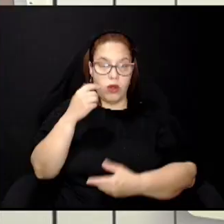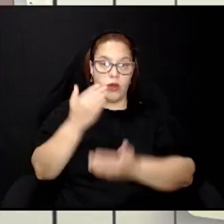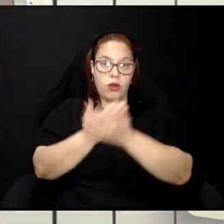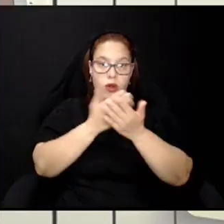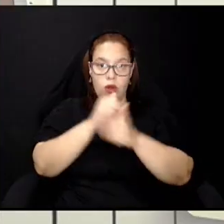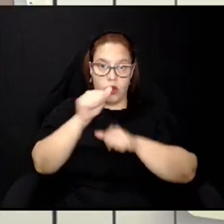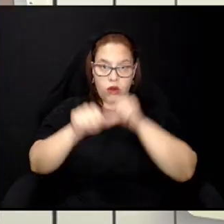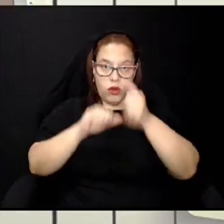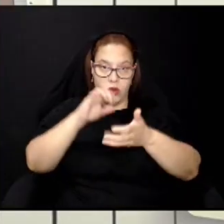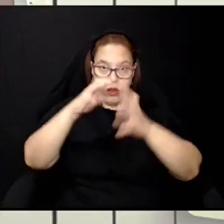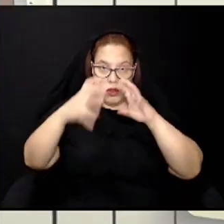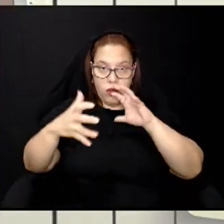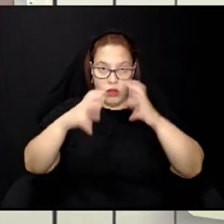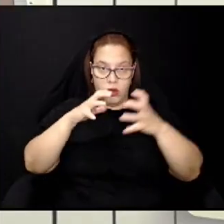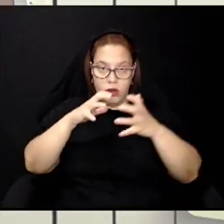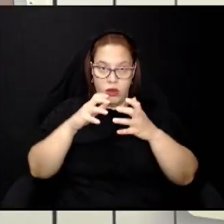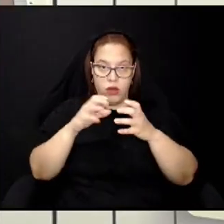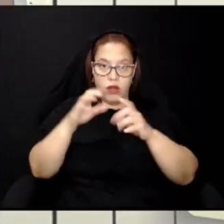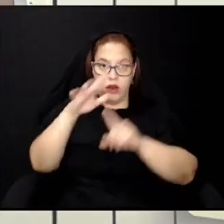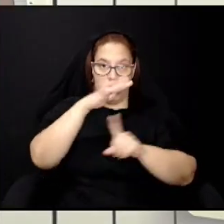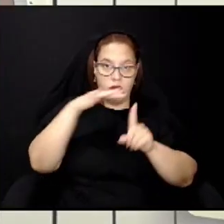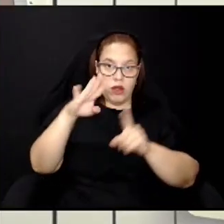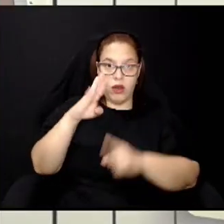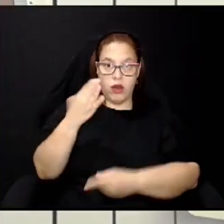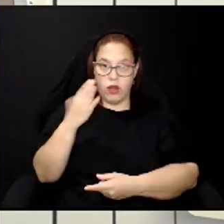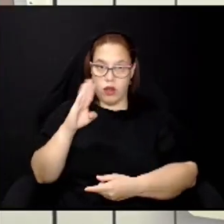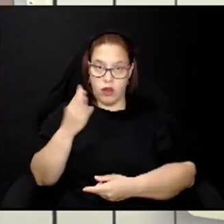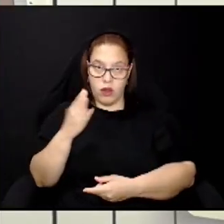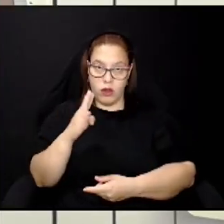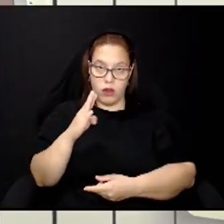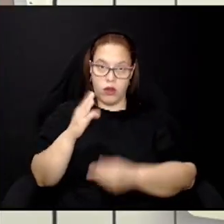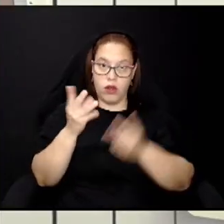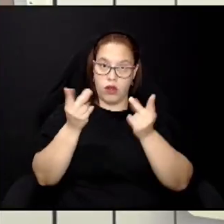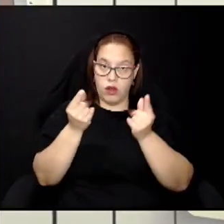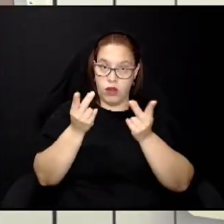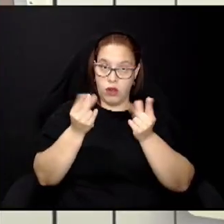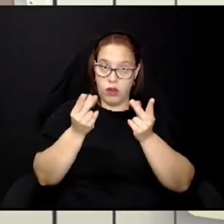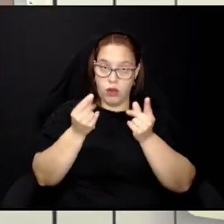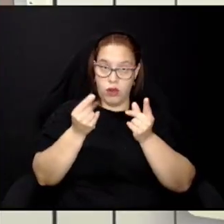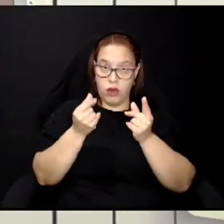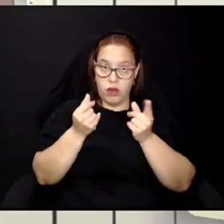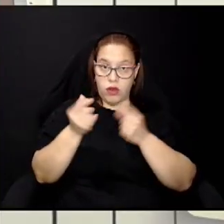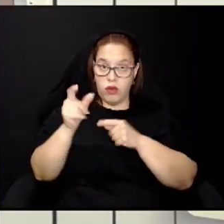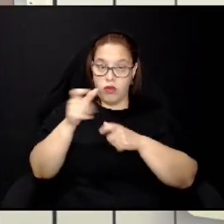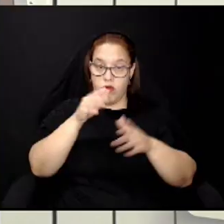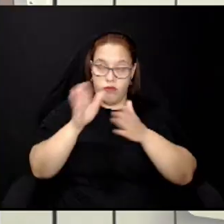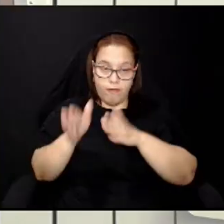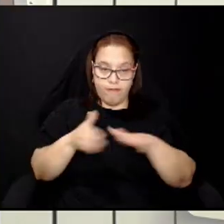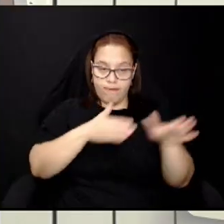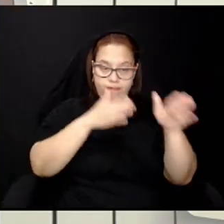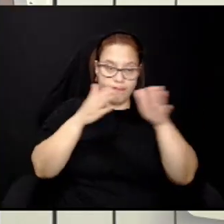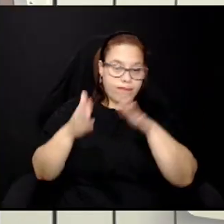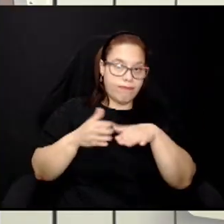envolve ecologia, biologia, economia, modos de produção, química e até política,